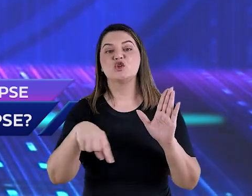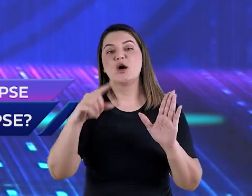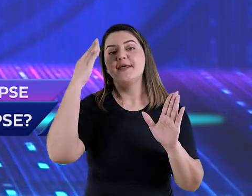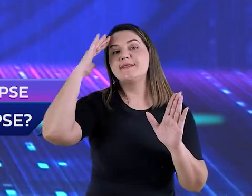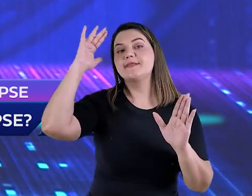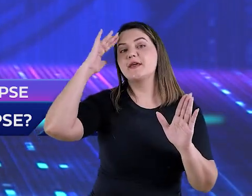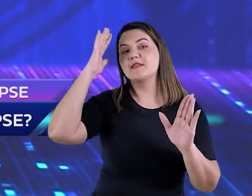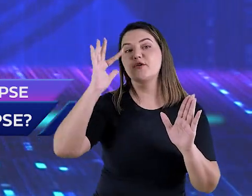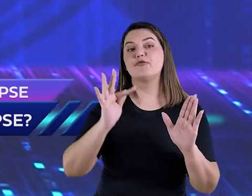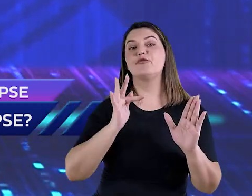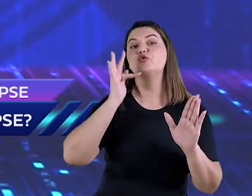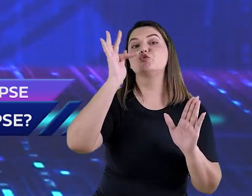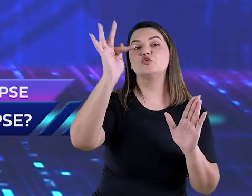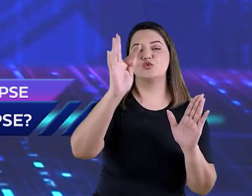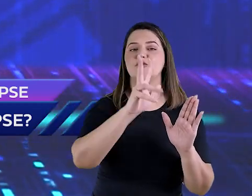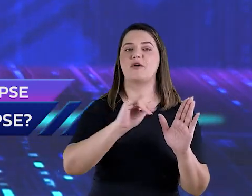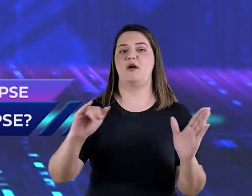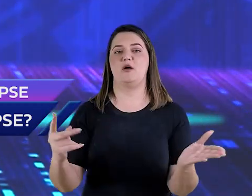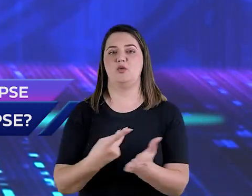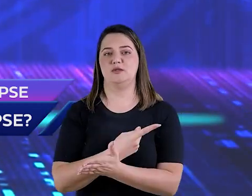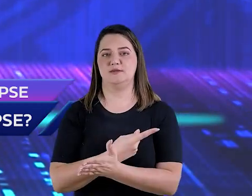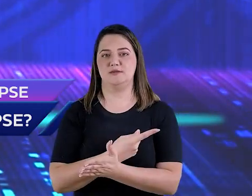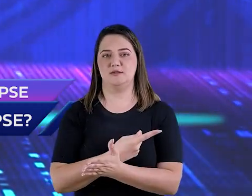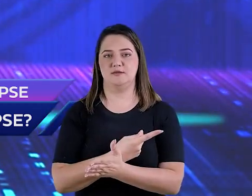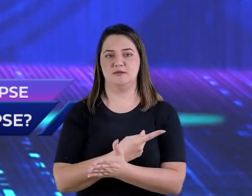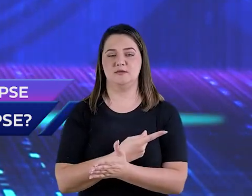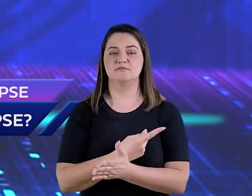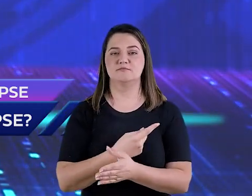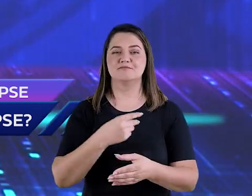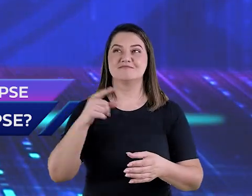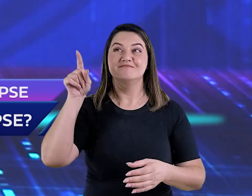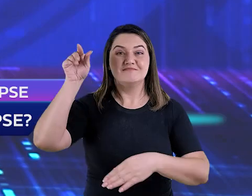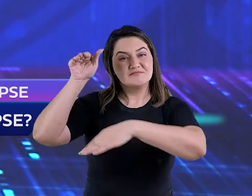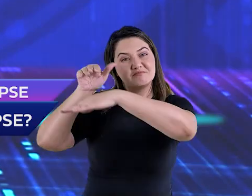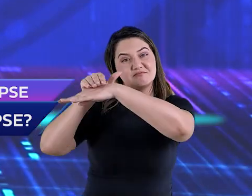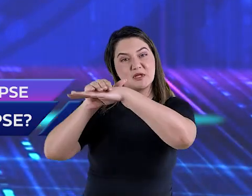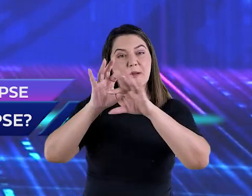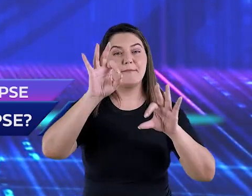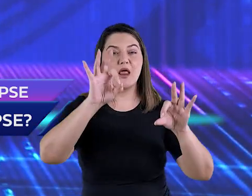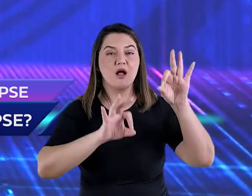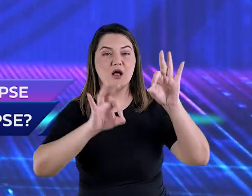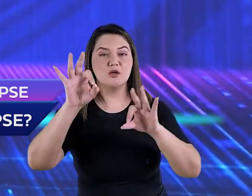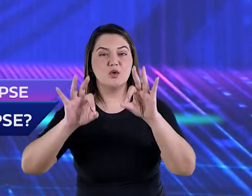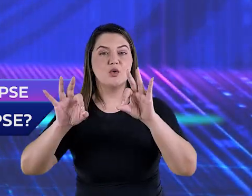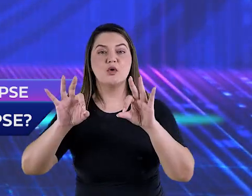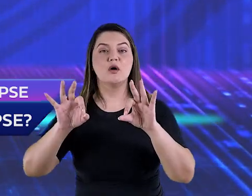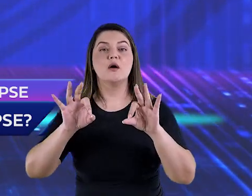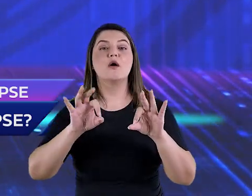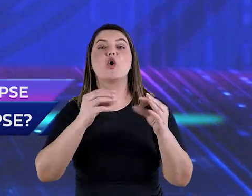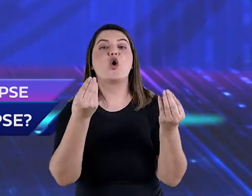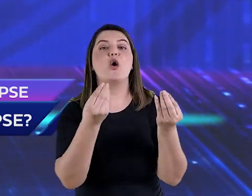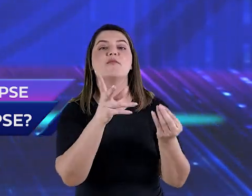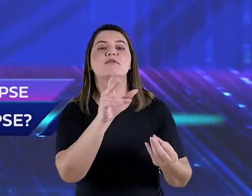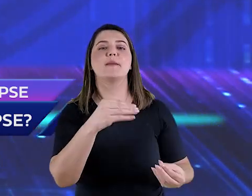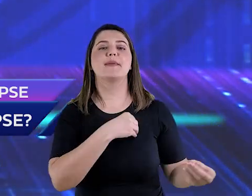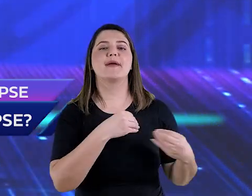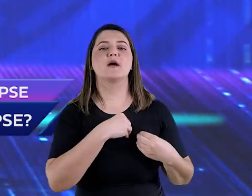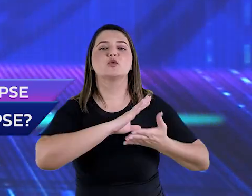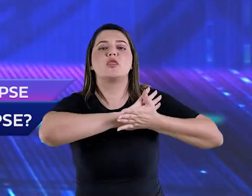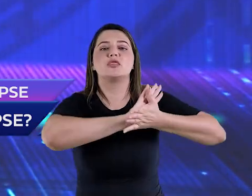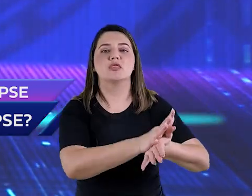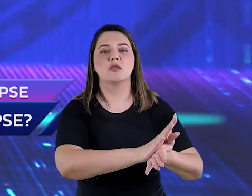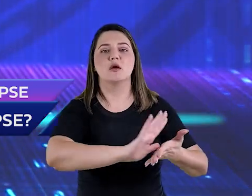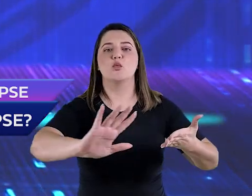parte necessária dentro do plano da salvação, para terminar com o pecado e preparar um